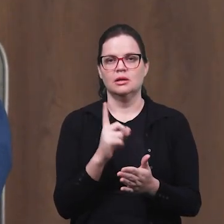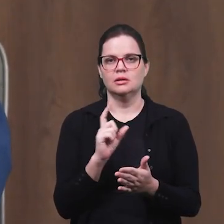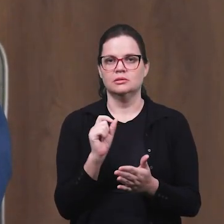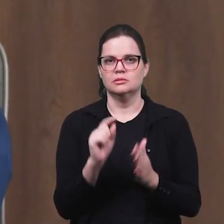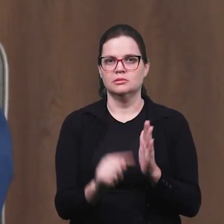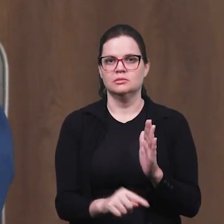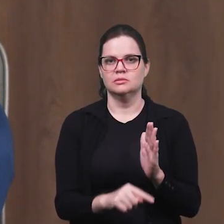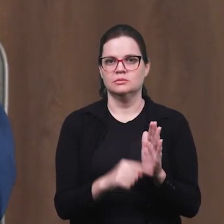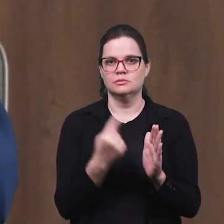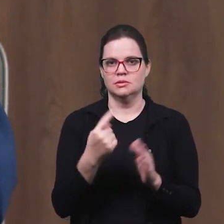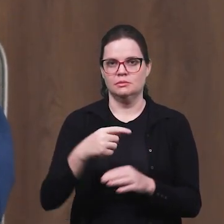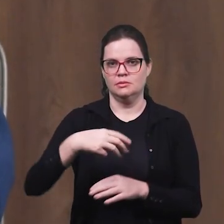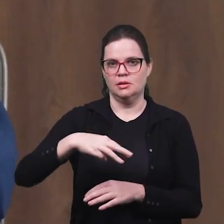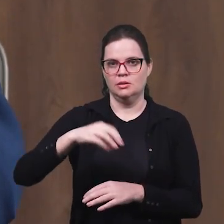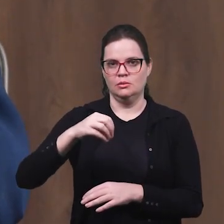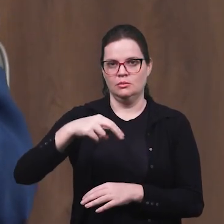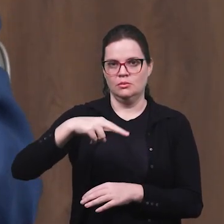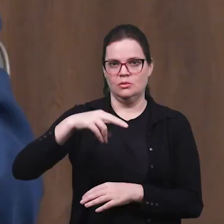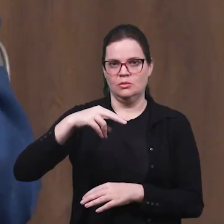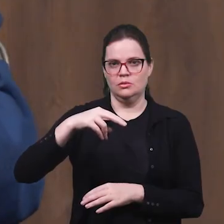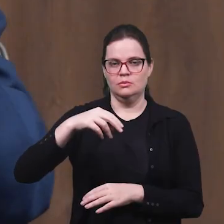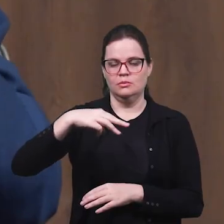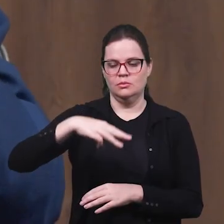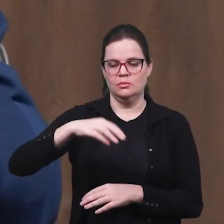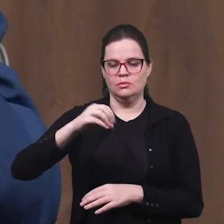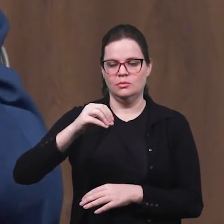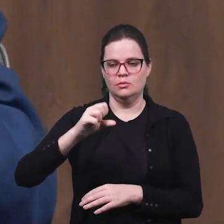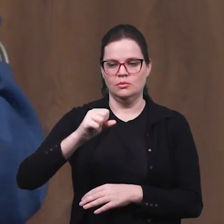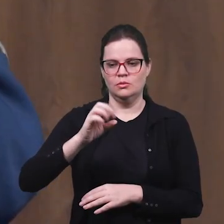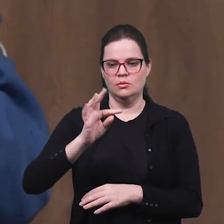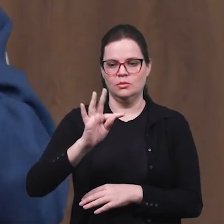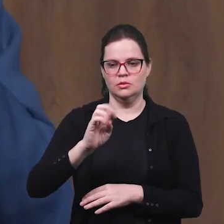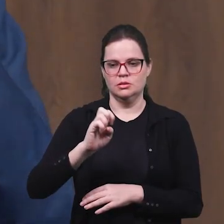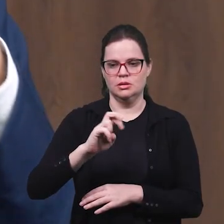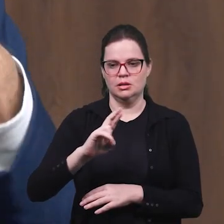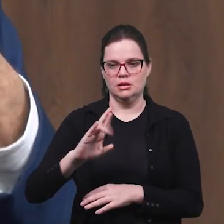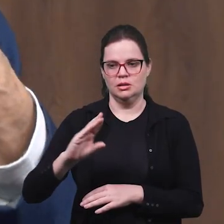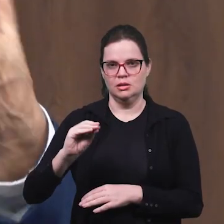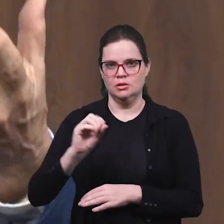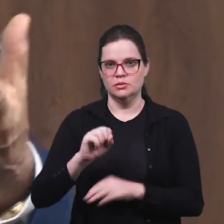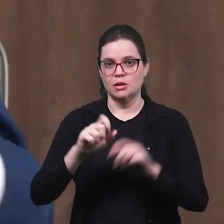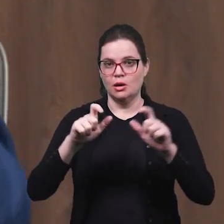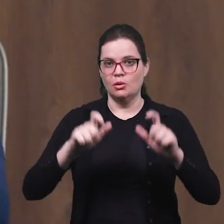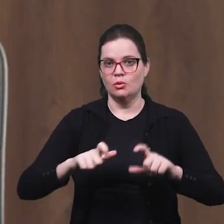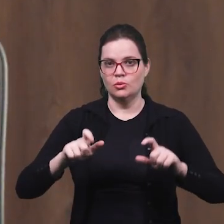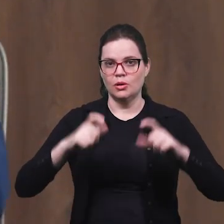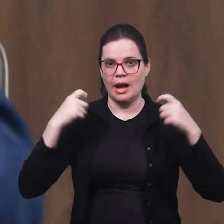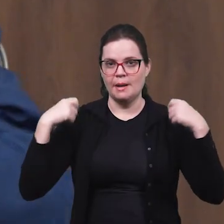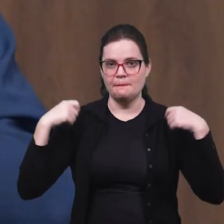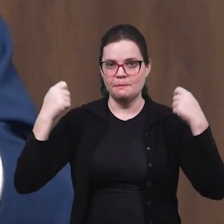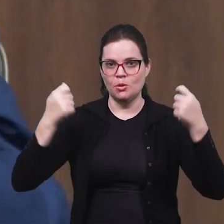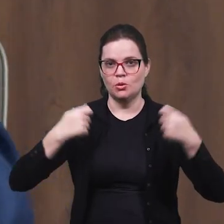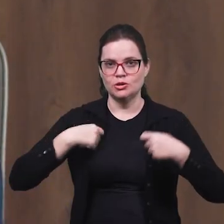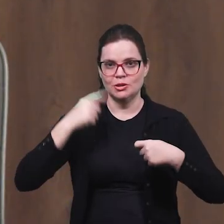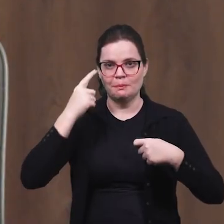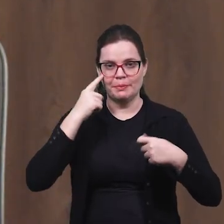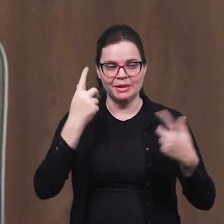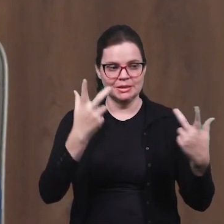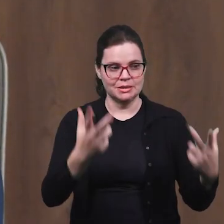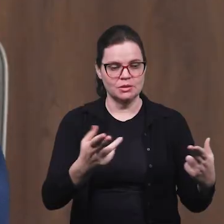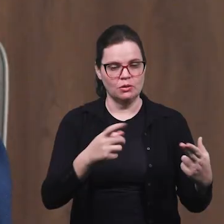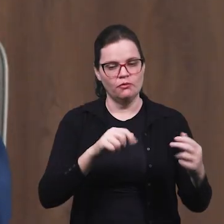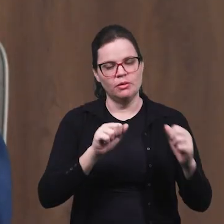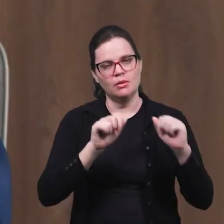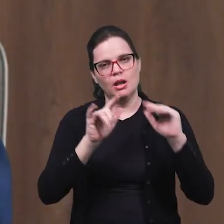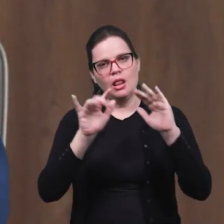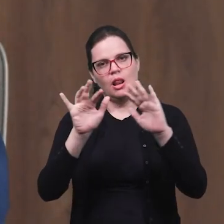os primeiros monastérios, ou os primeiros mosteiros, que eram os lugares onde agregava todos aqueles que pensavam dessa